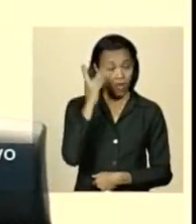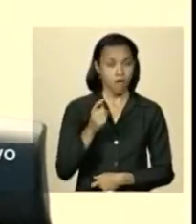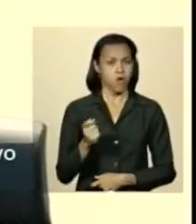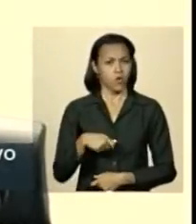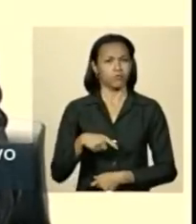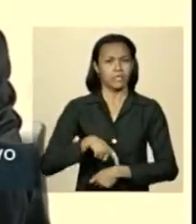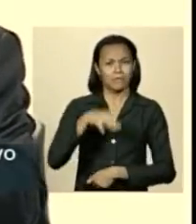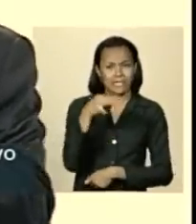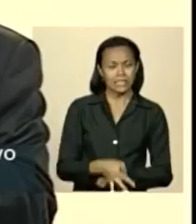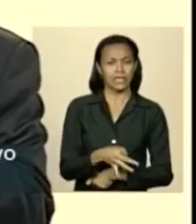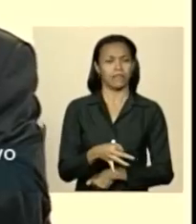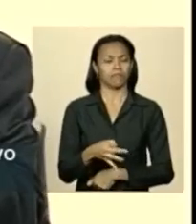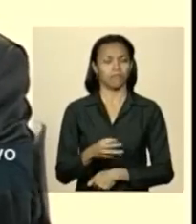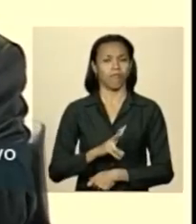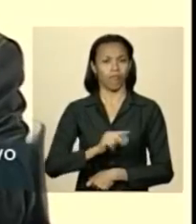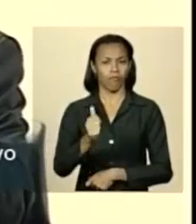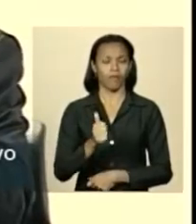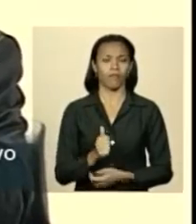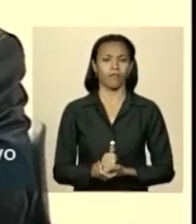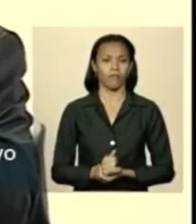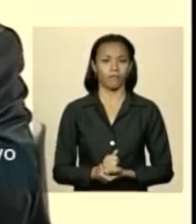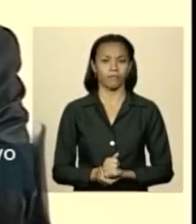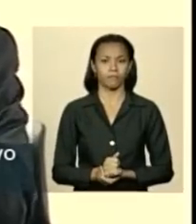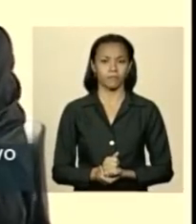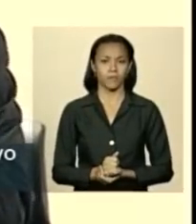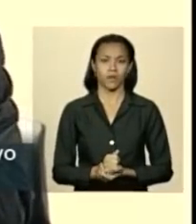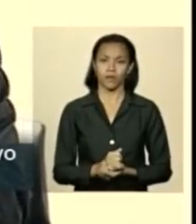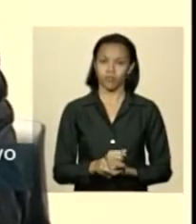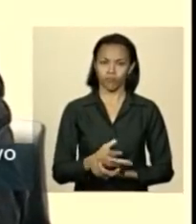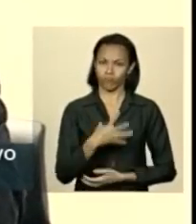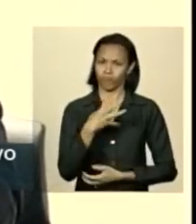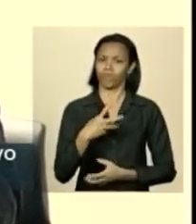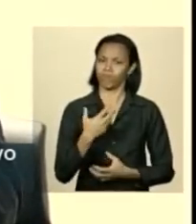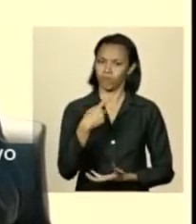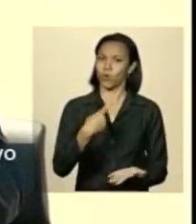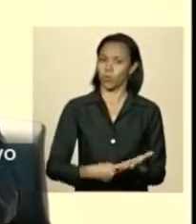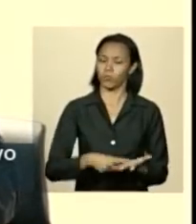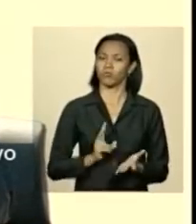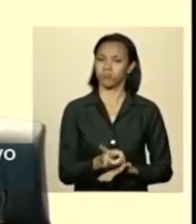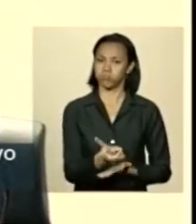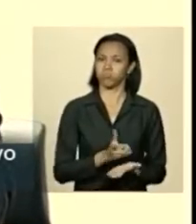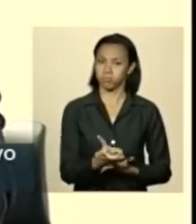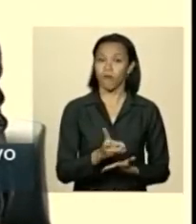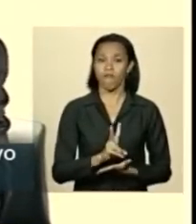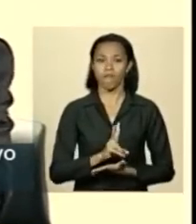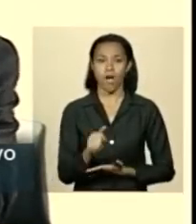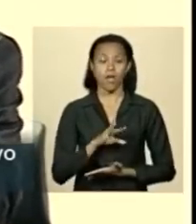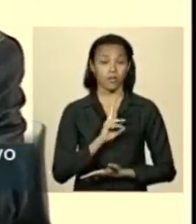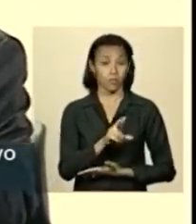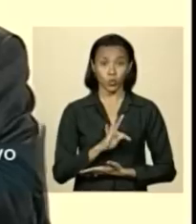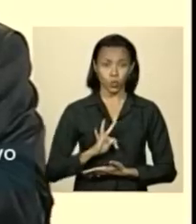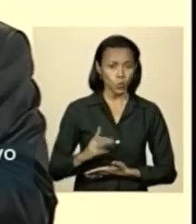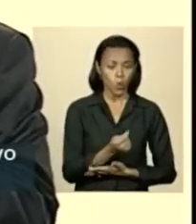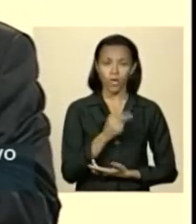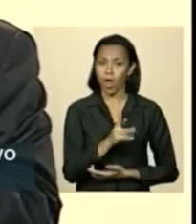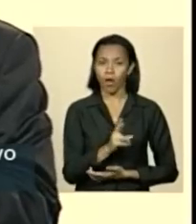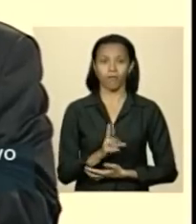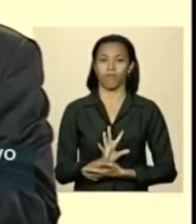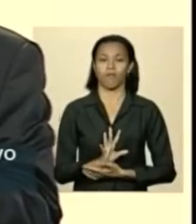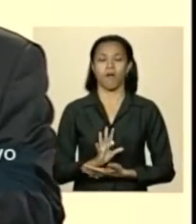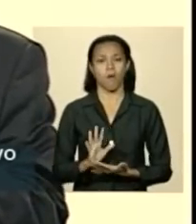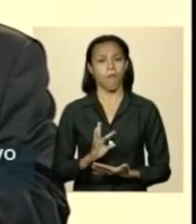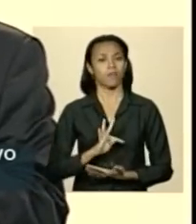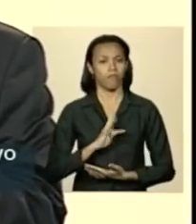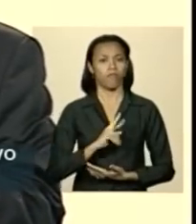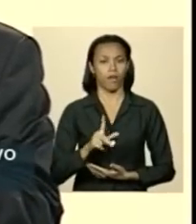momento adequado no momento correto enfim na com a maior celeridade possível eh atenderá se não todas as as